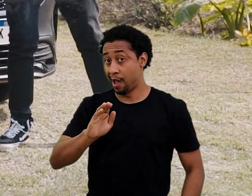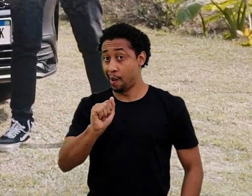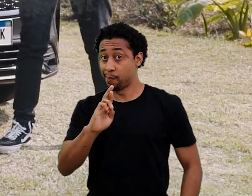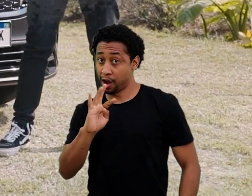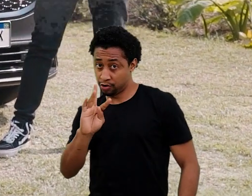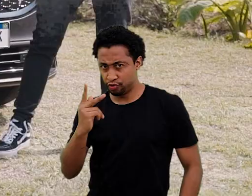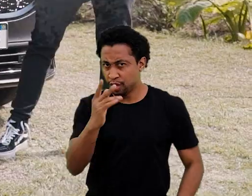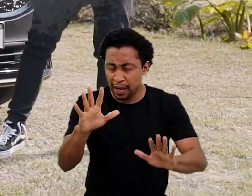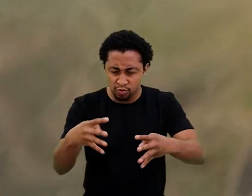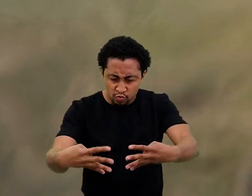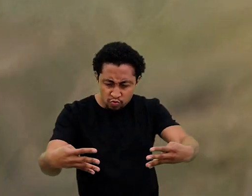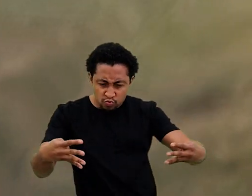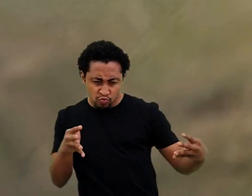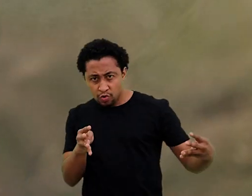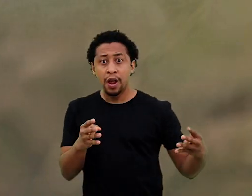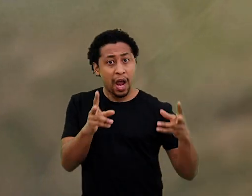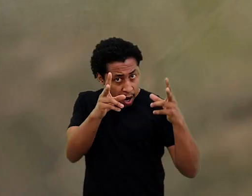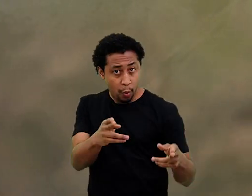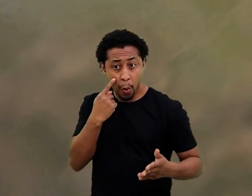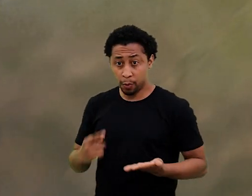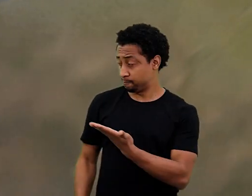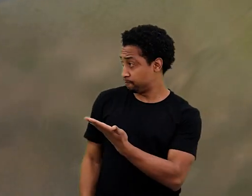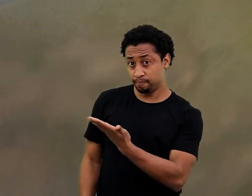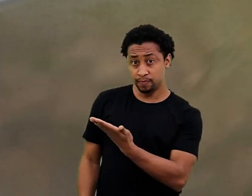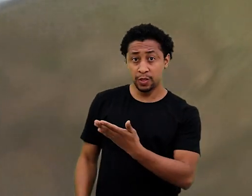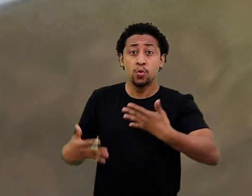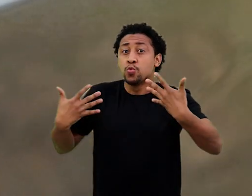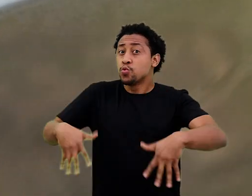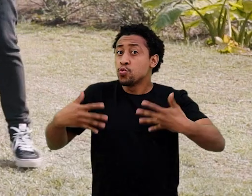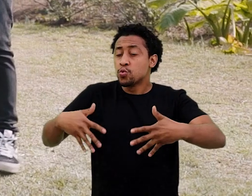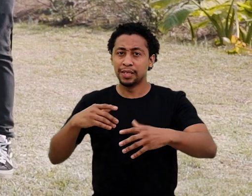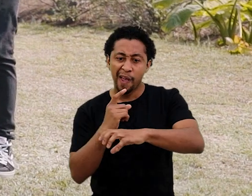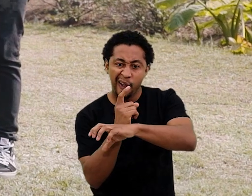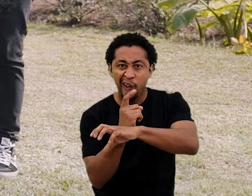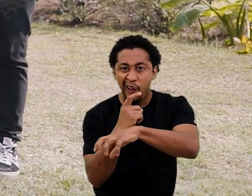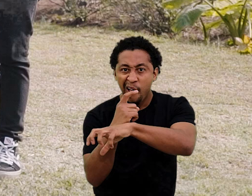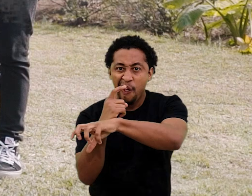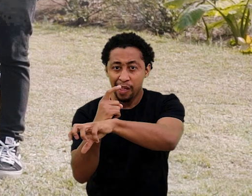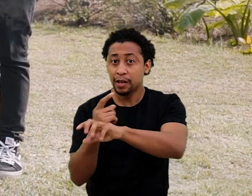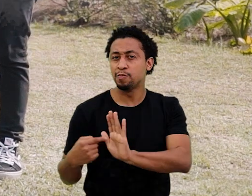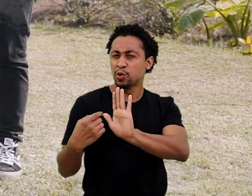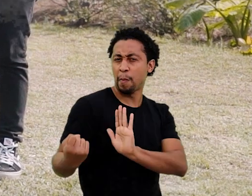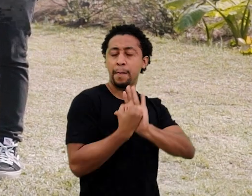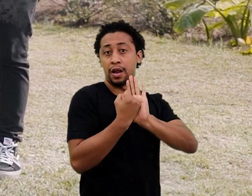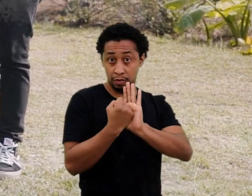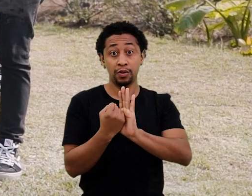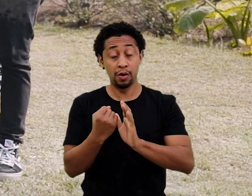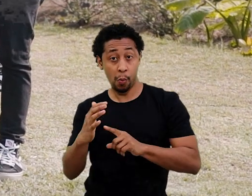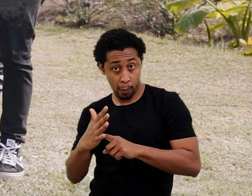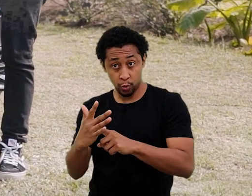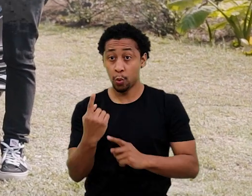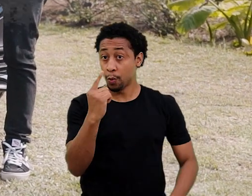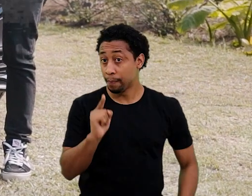todas as versões do Fastback, porque essa aqui é a única versão Abarth Limited Edition que está disponível para a gente aqui, a avaliação que é a versão com motor 1.3,